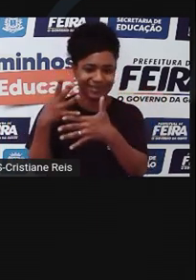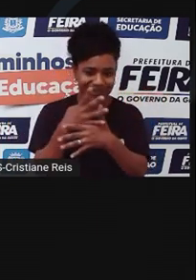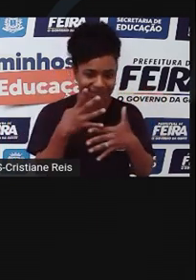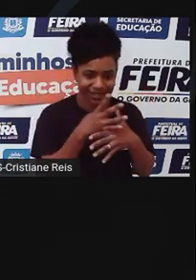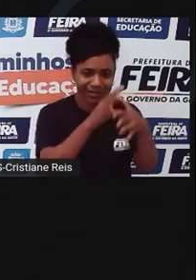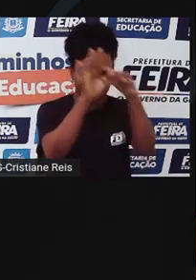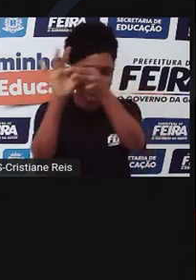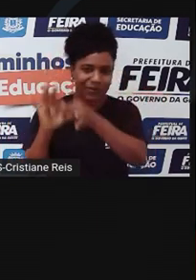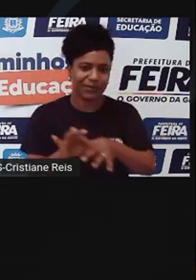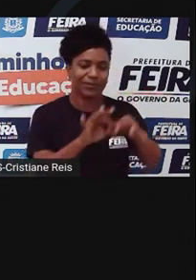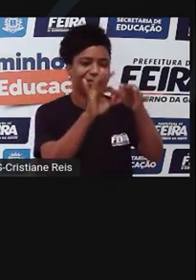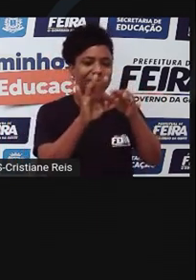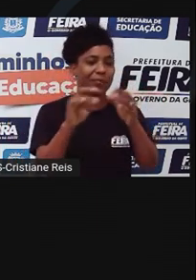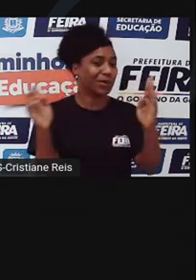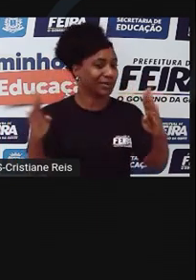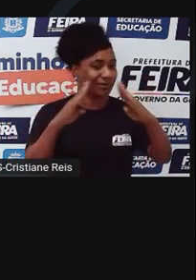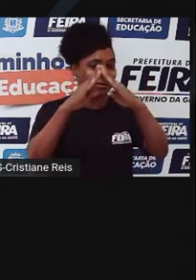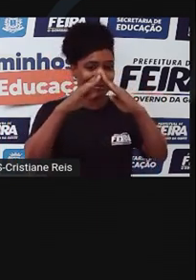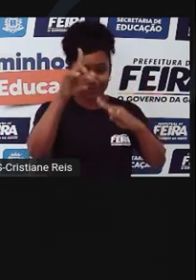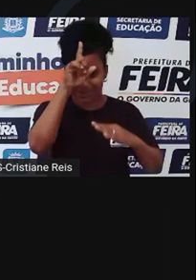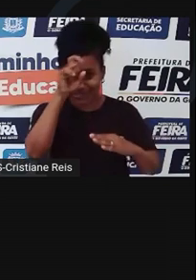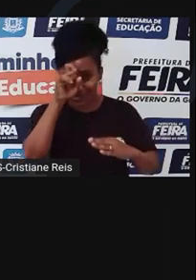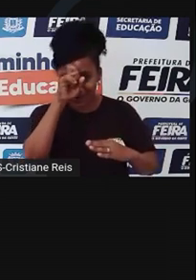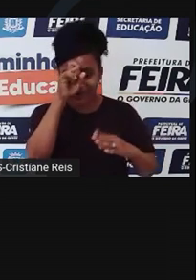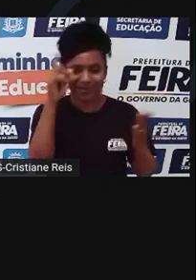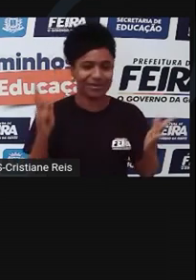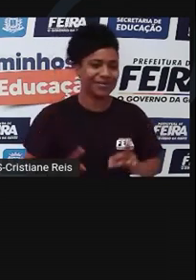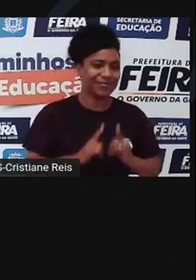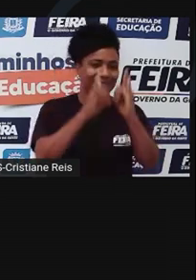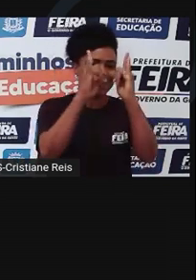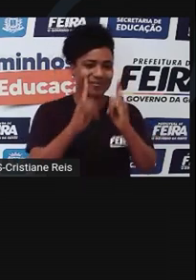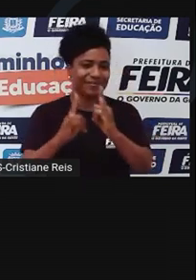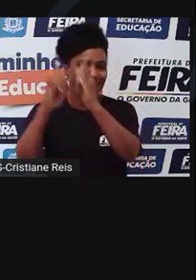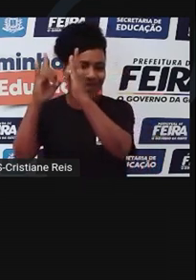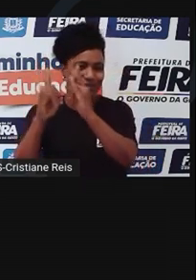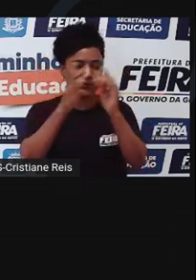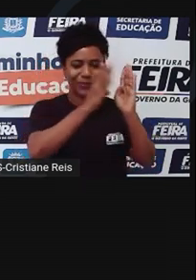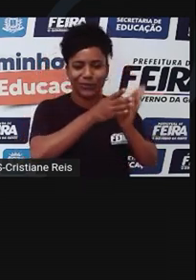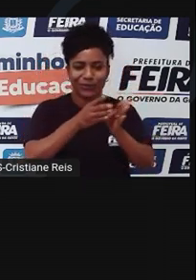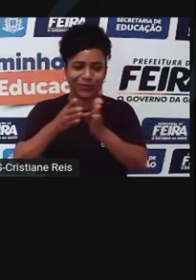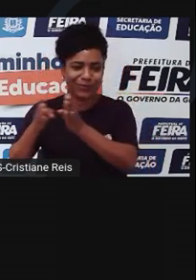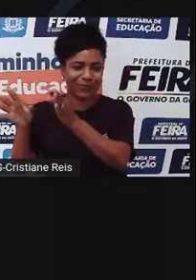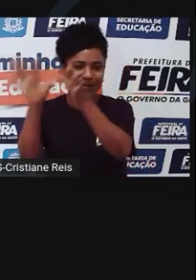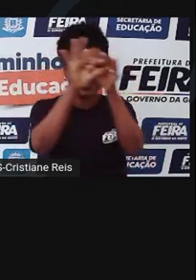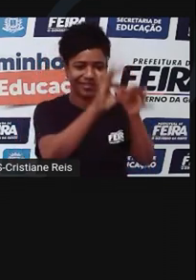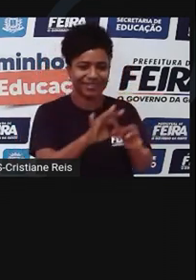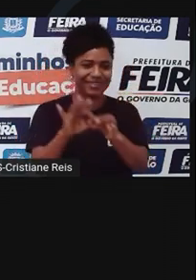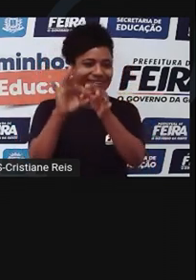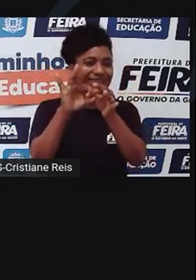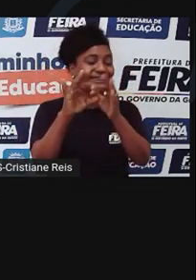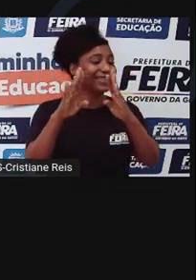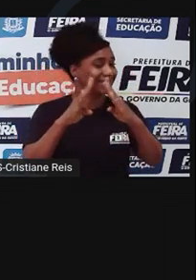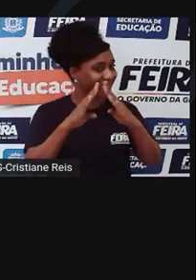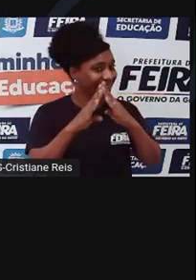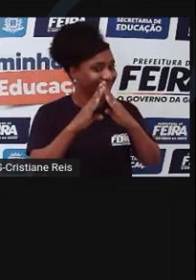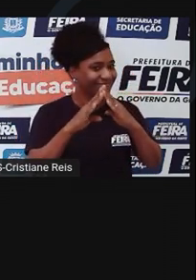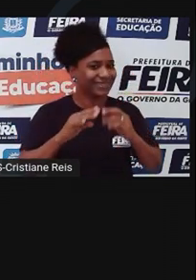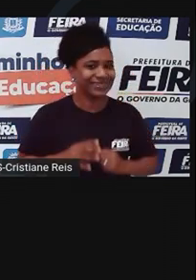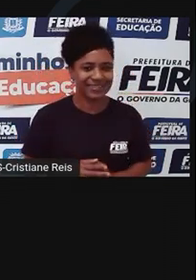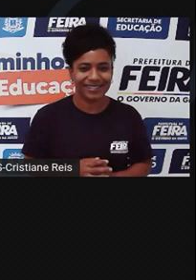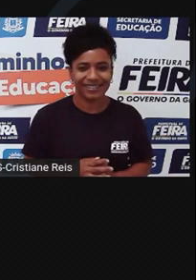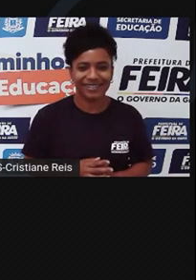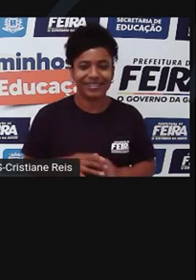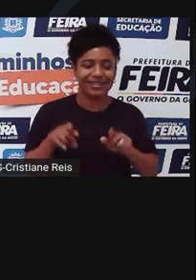inteligente hospitais inteligentes prédios inteligentes e casas inteligentes há uma vertente que dizem inclusive que até mesmo